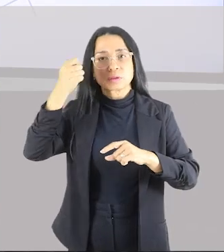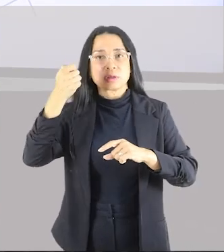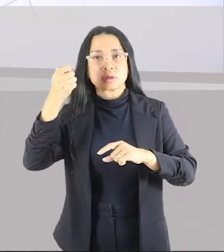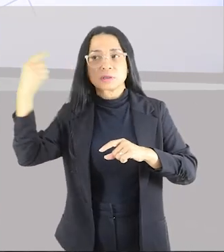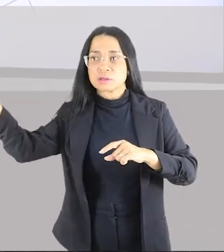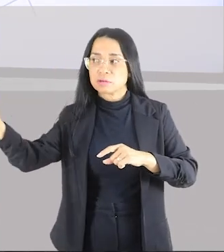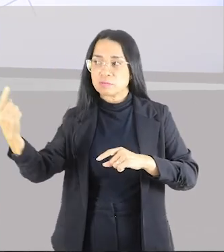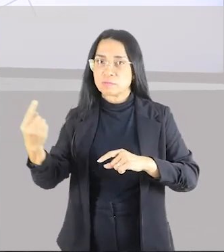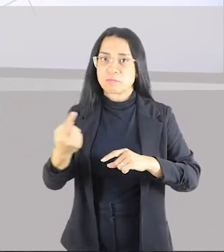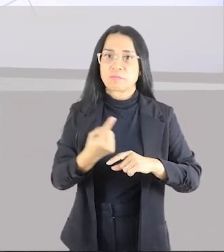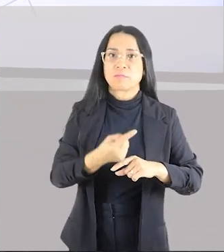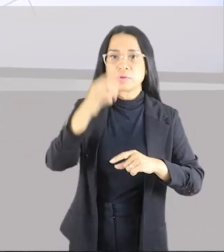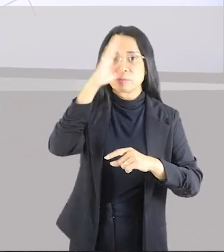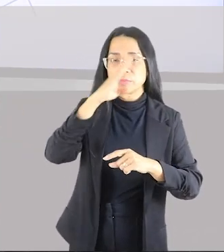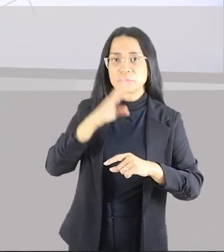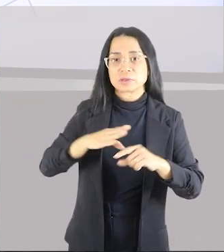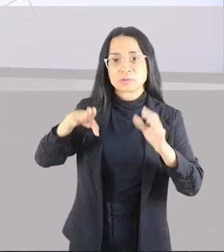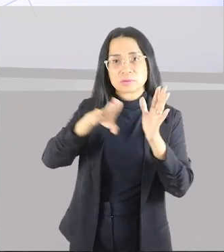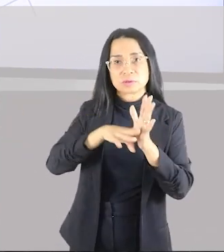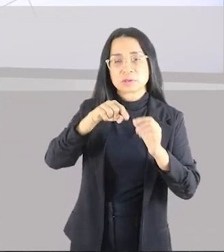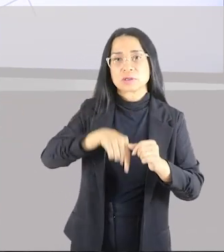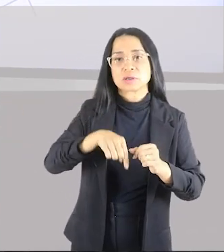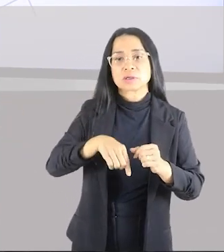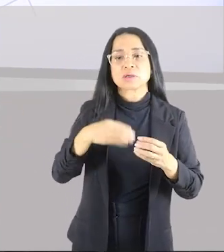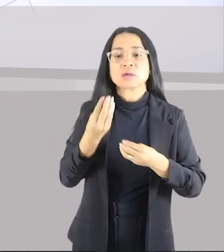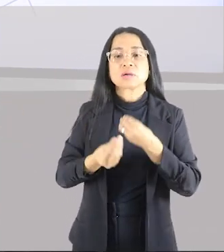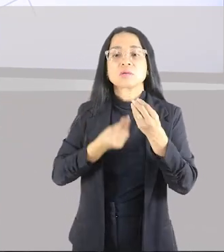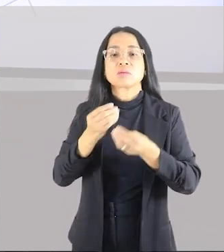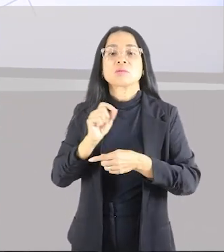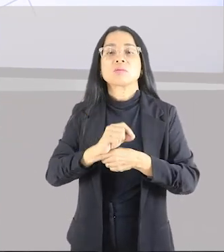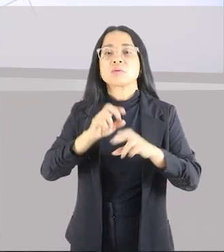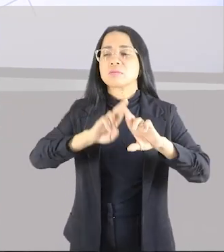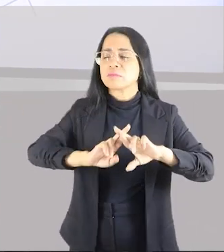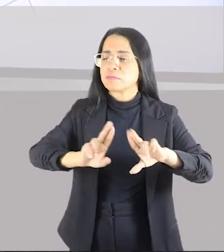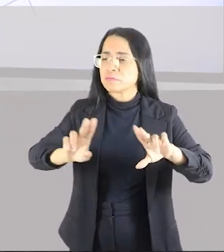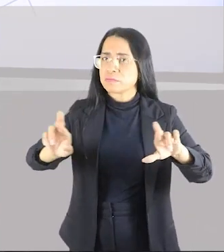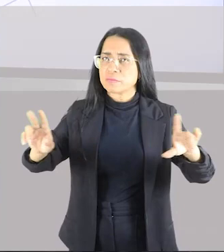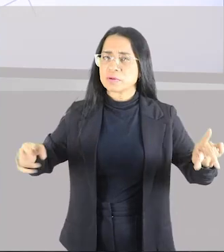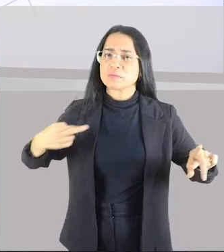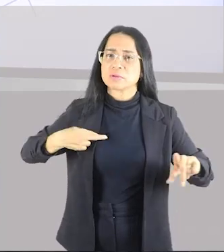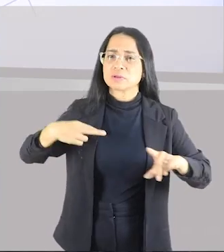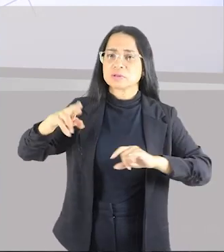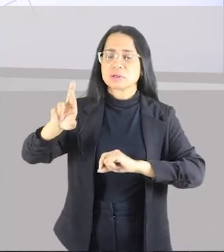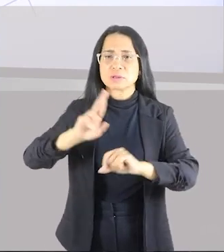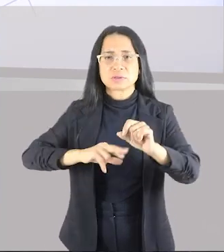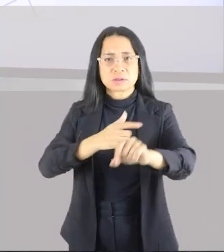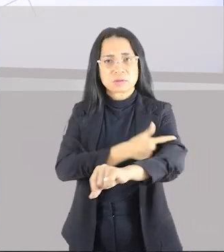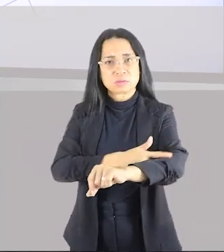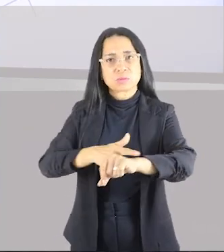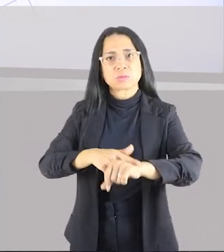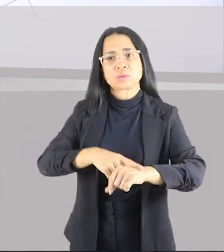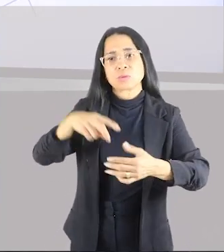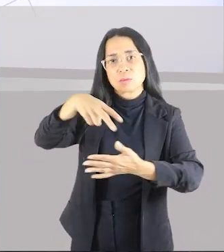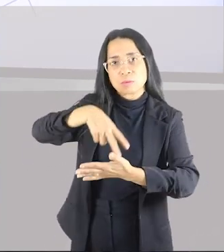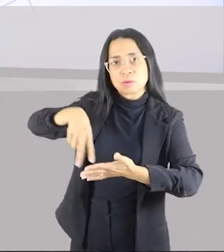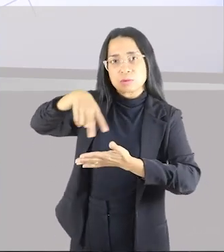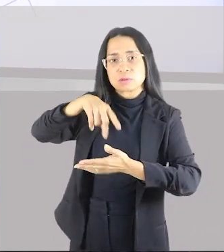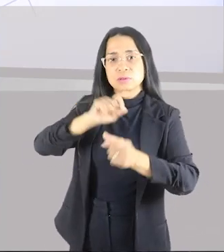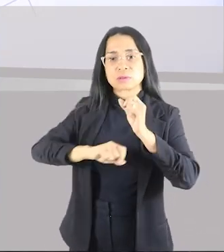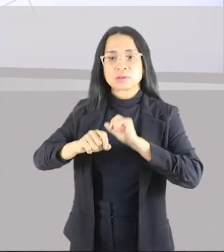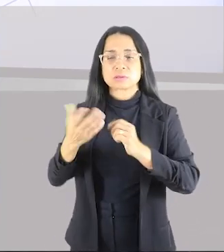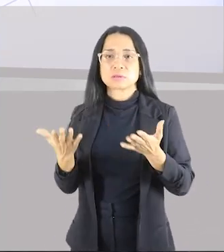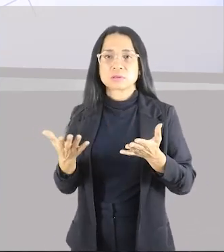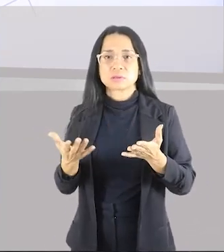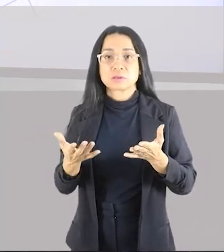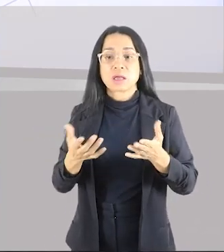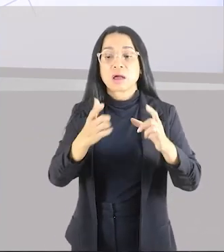regiões africanas e chega aqui com uma variedade de religiões, de costumes, de danças, e boa